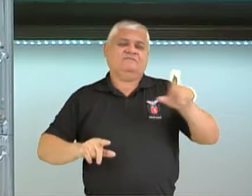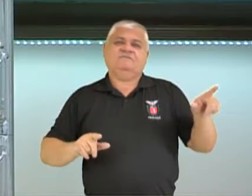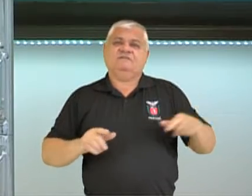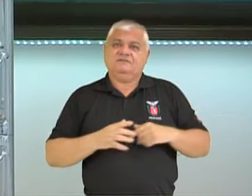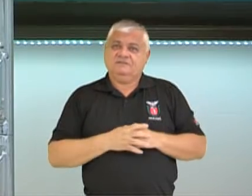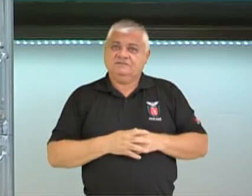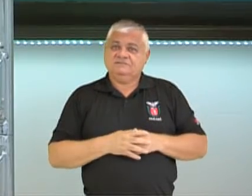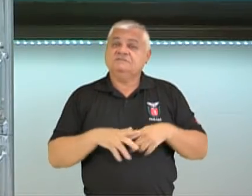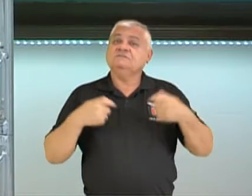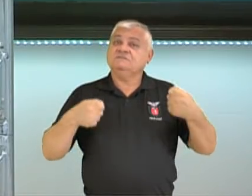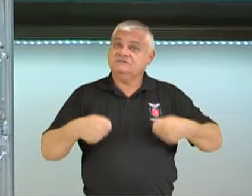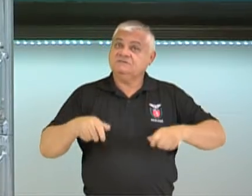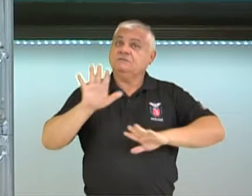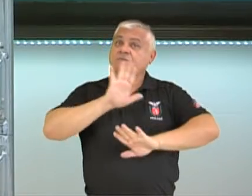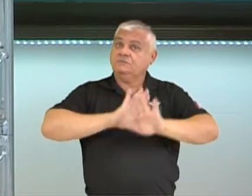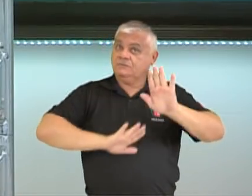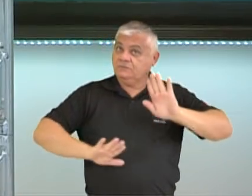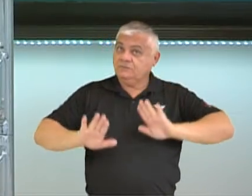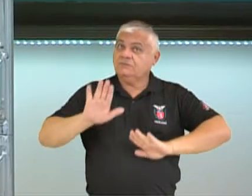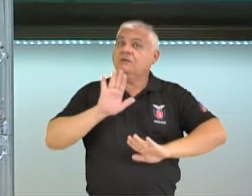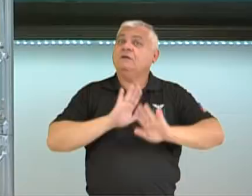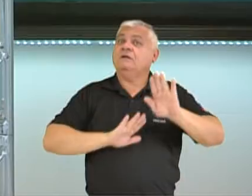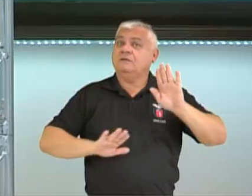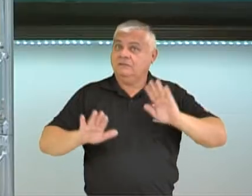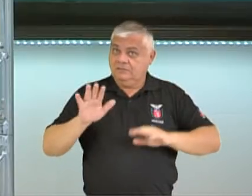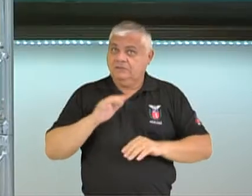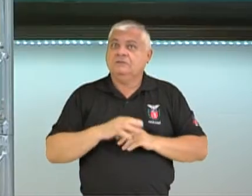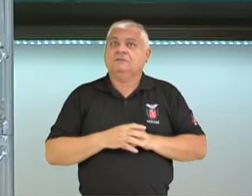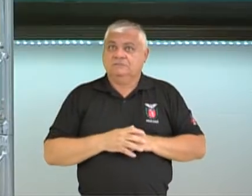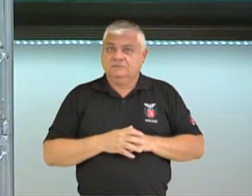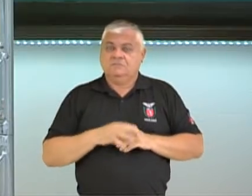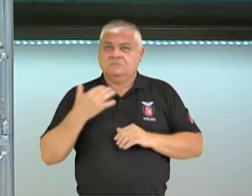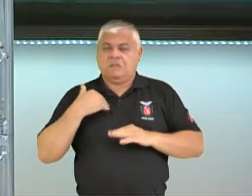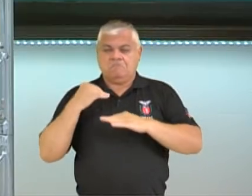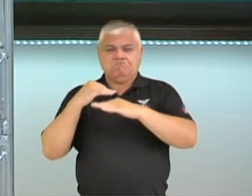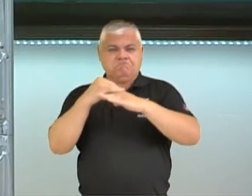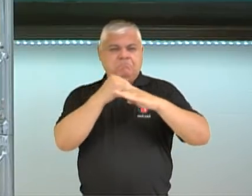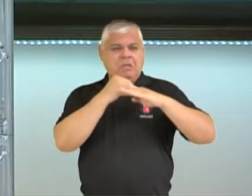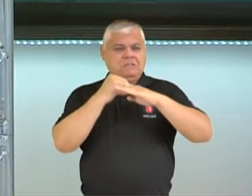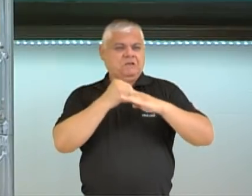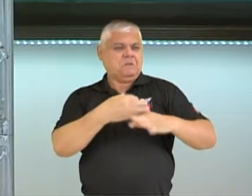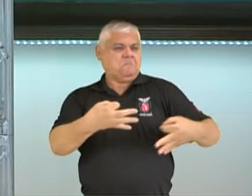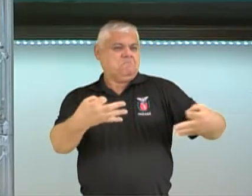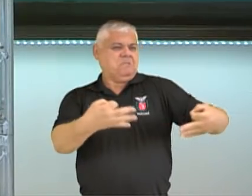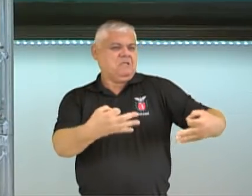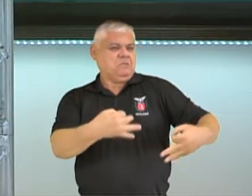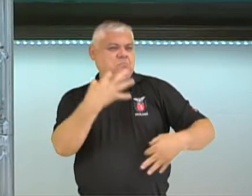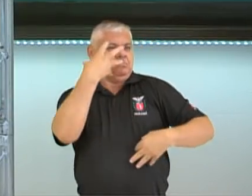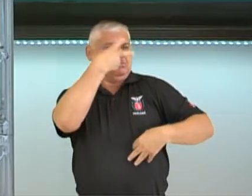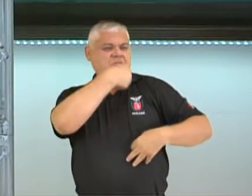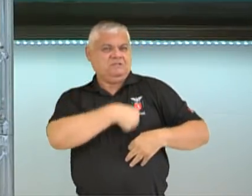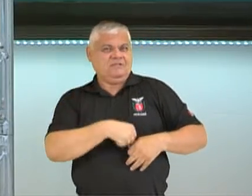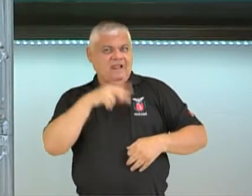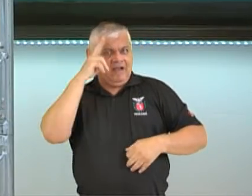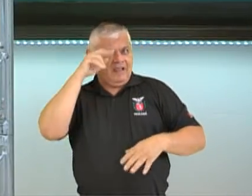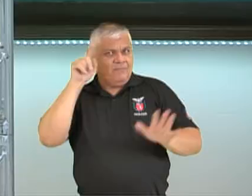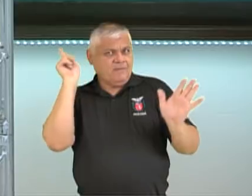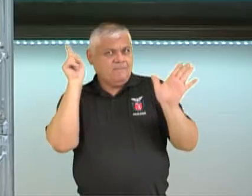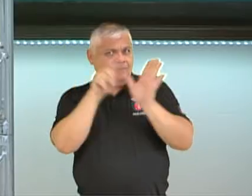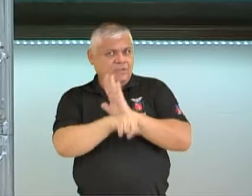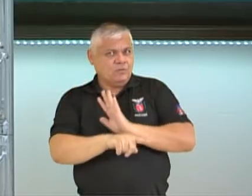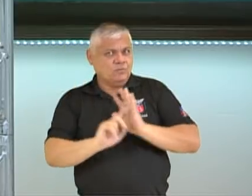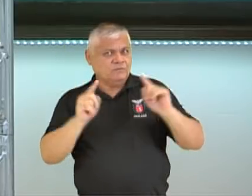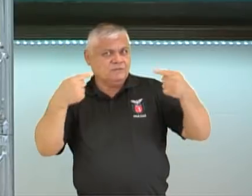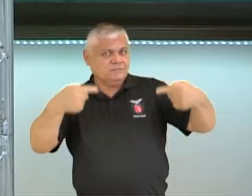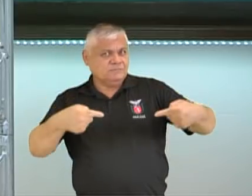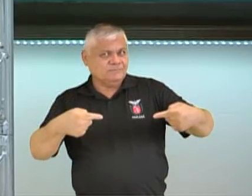E a gente tem que tomar cuidado com isso, porque a hora que nós colocamos um padrão, lembra da nossa primeira pergunta lá no Confrontando o